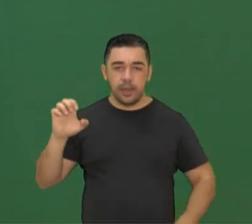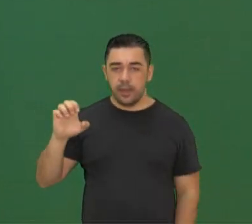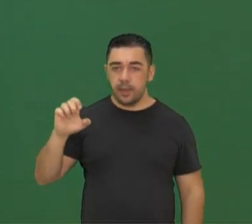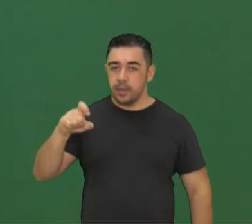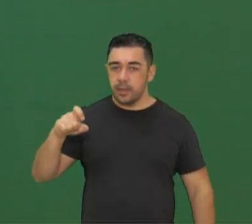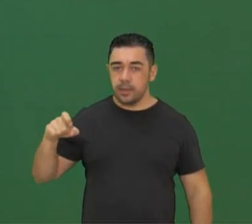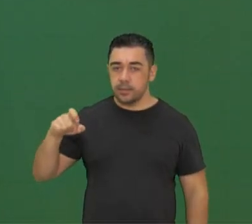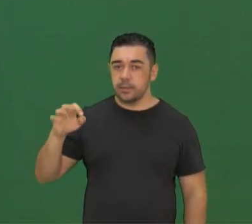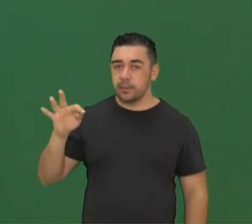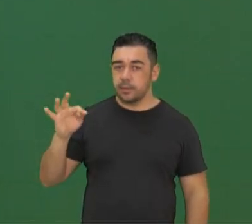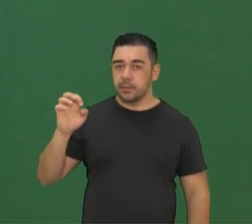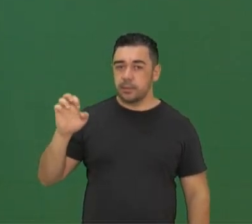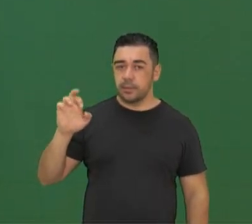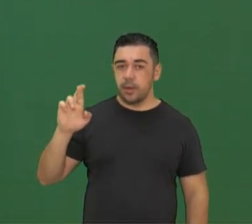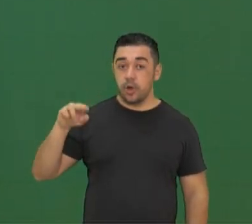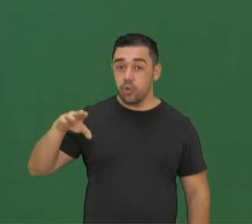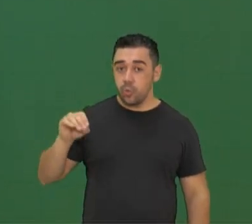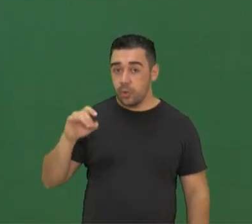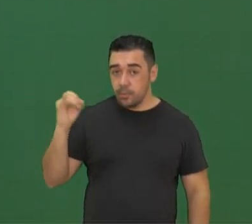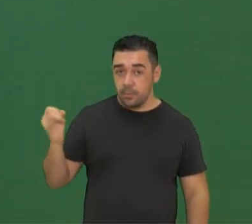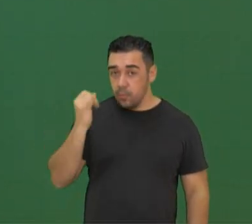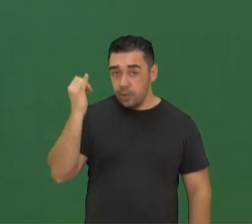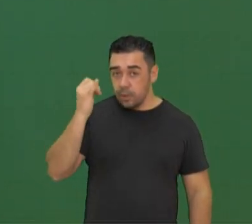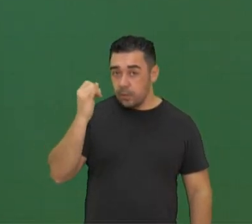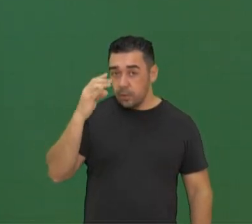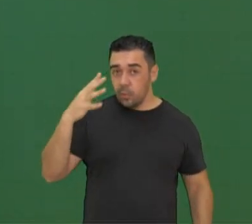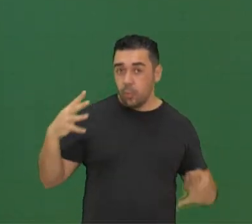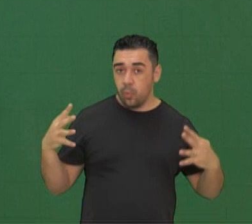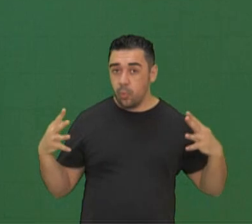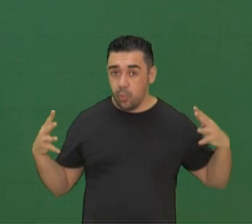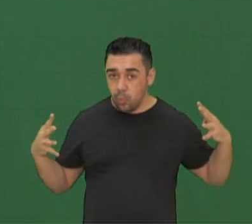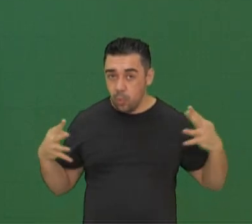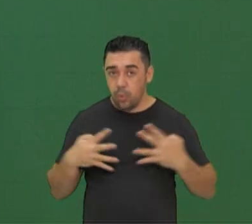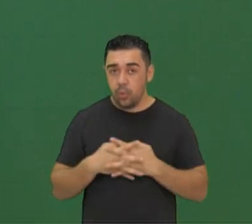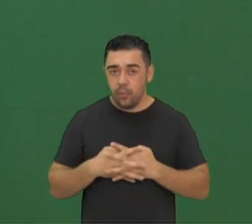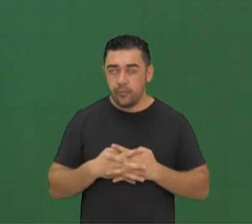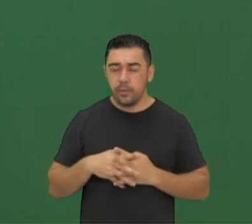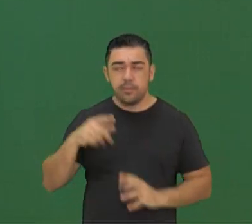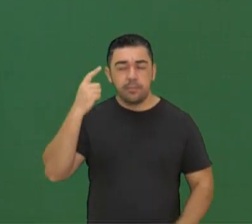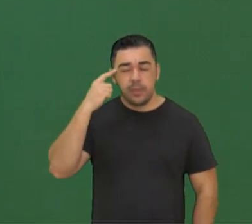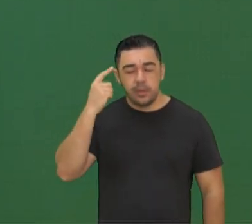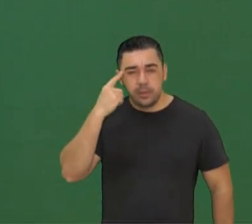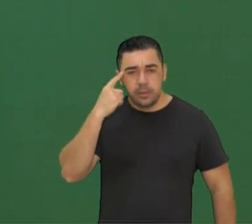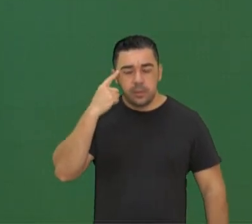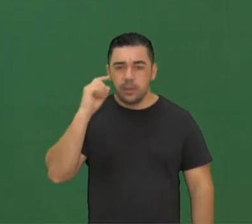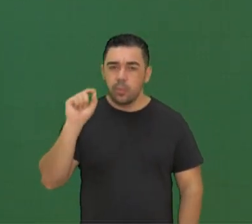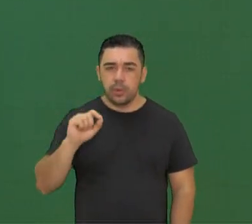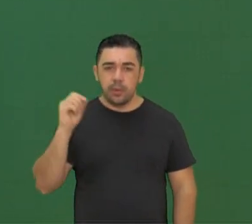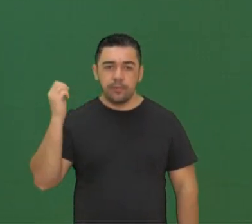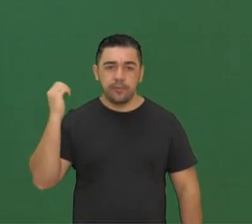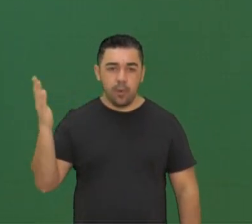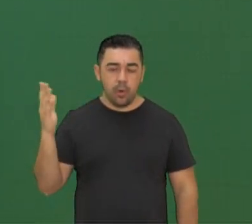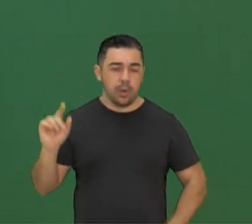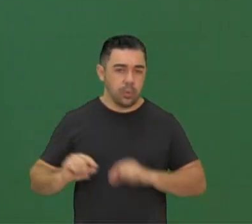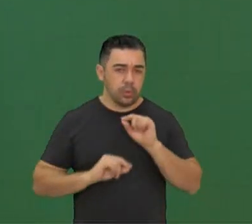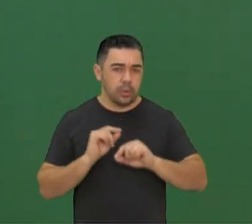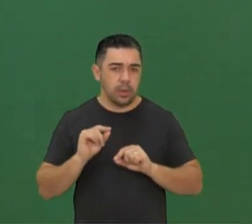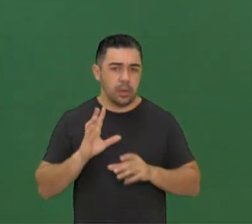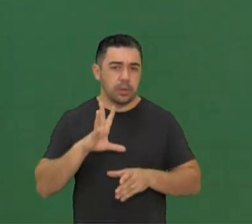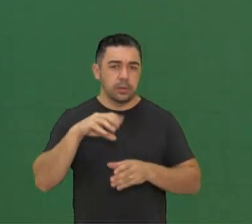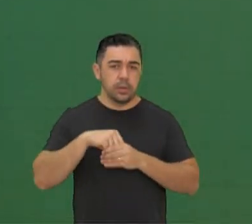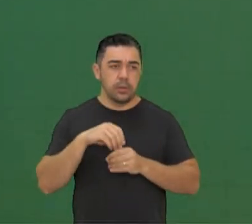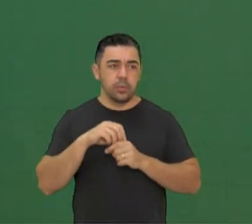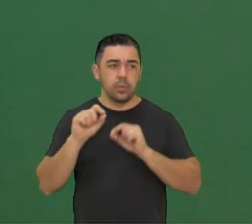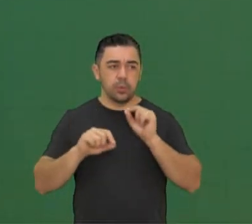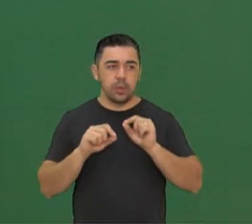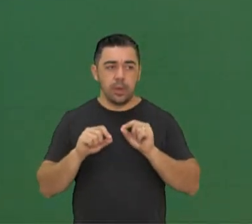uma definição muito importante, você não pode se confundir. É natural você pensar assim, bom, ângulo externo é o ângulo que está fora. E o ângulo que está fora